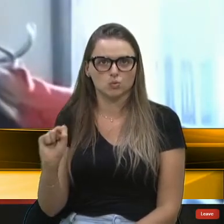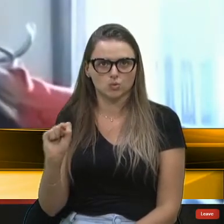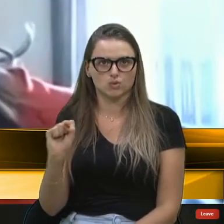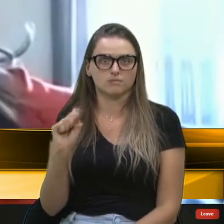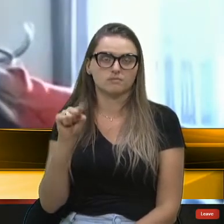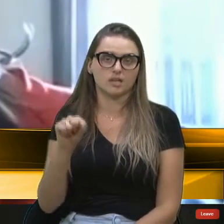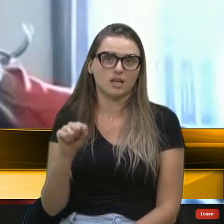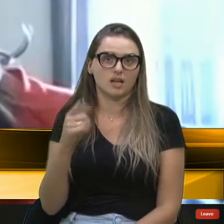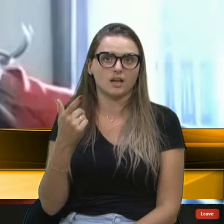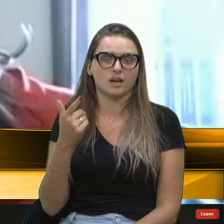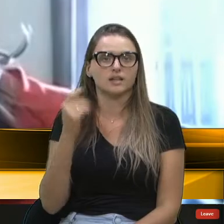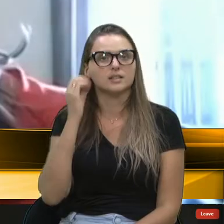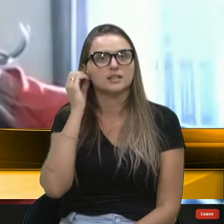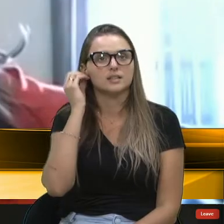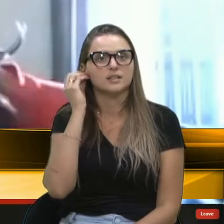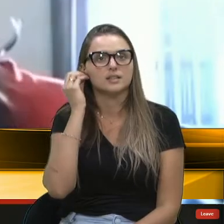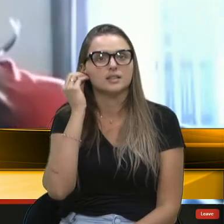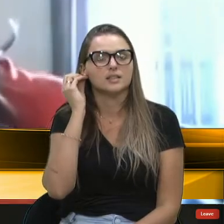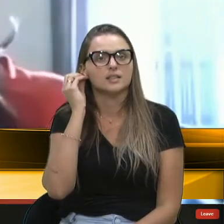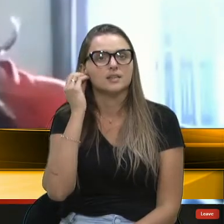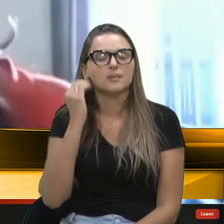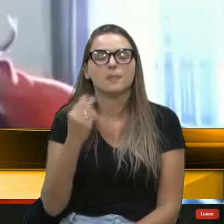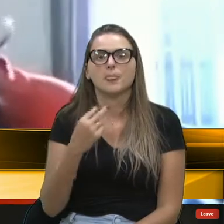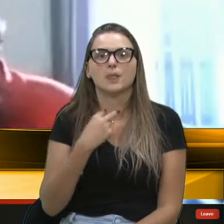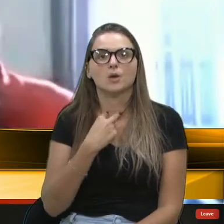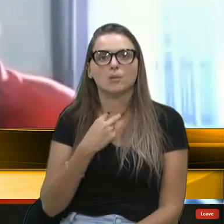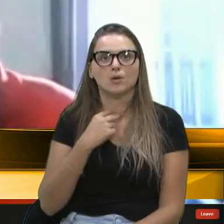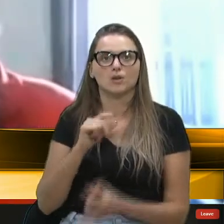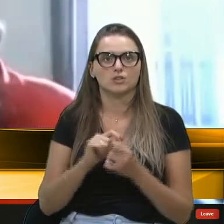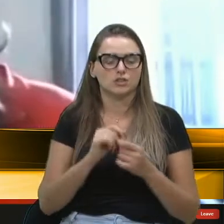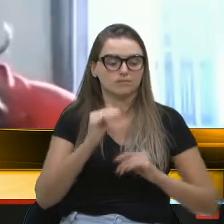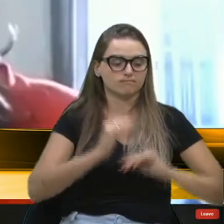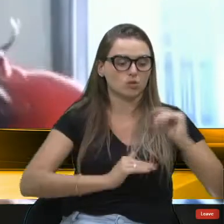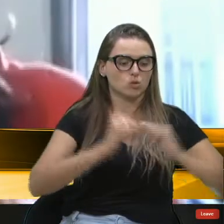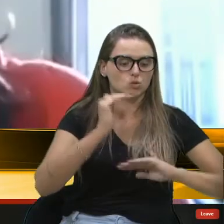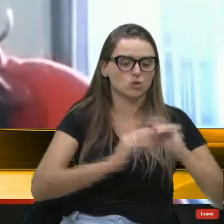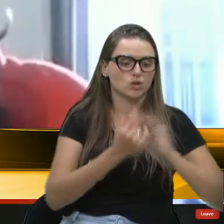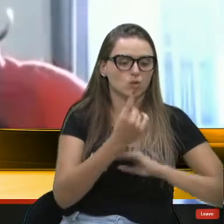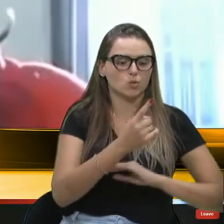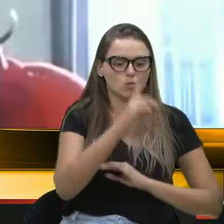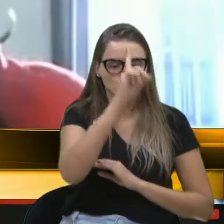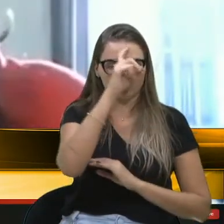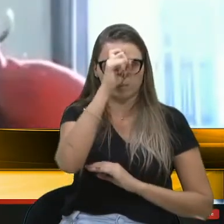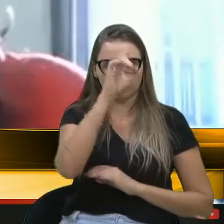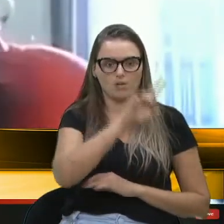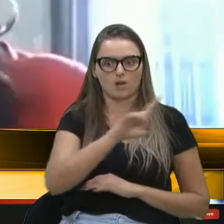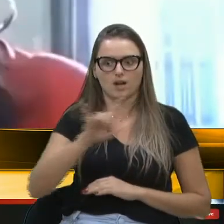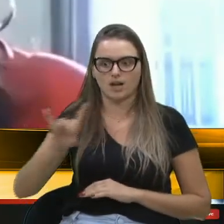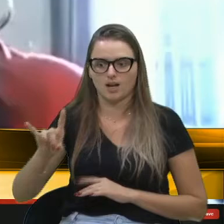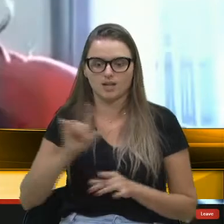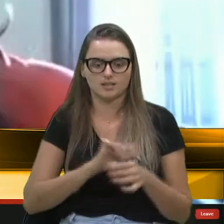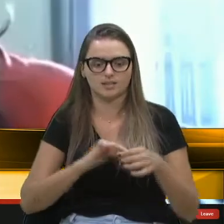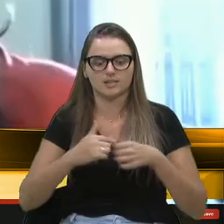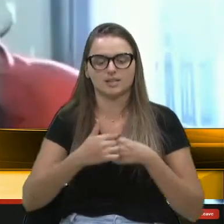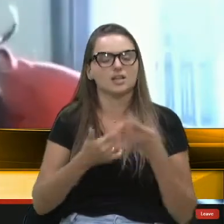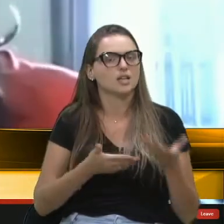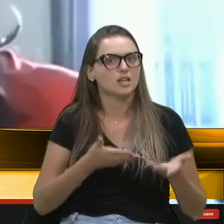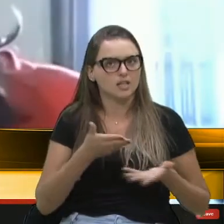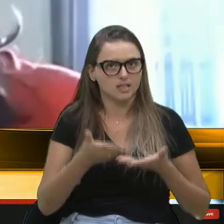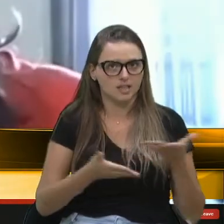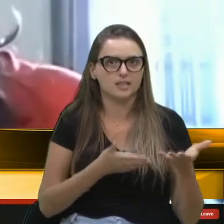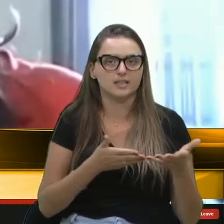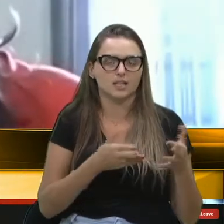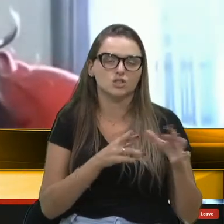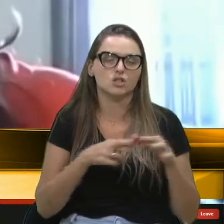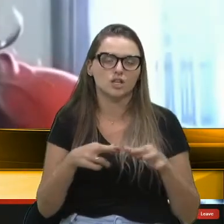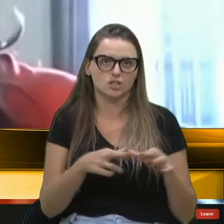governo do estado não pode fazer um hospital por cidade, né? Então ele faz alguns e eles atendem a região. Eu acho que